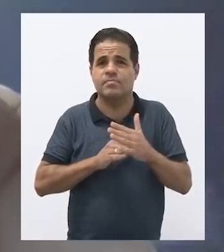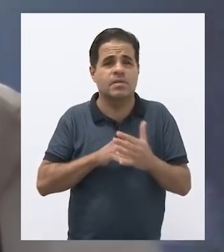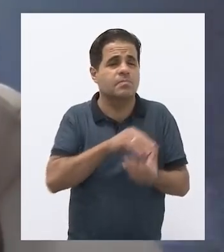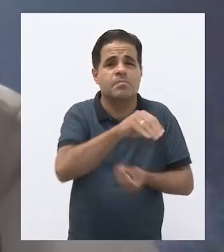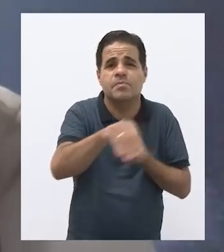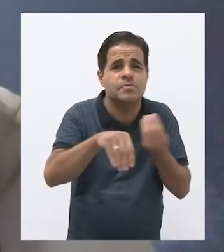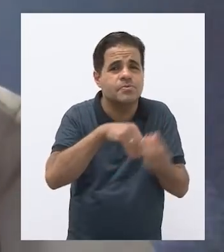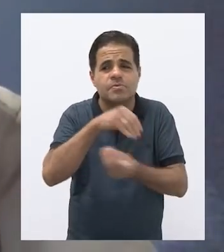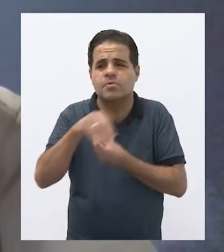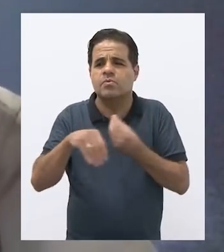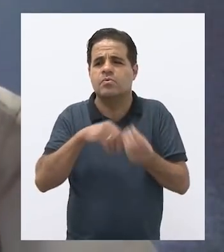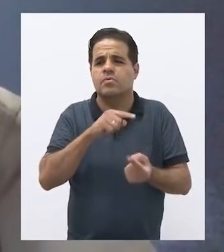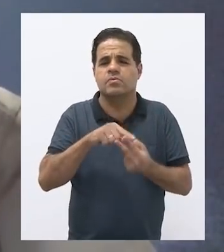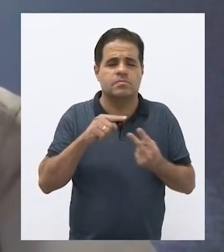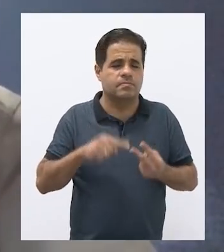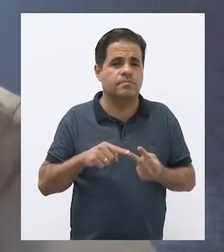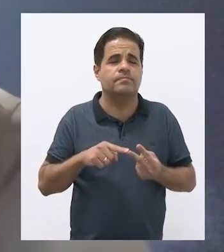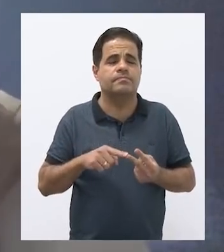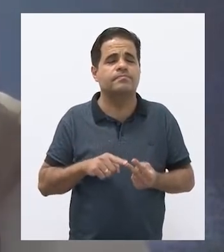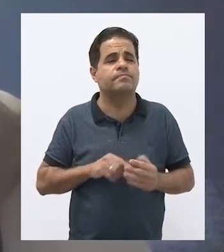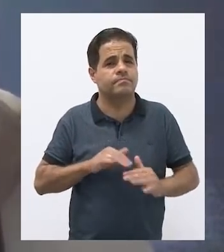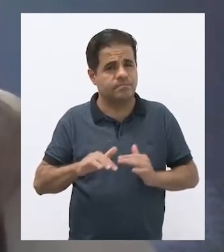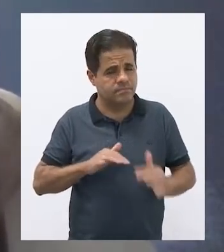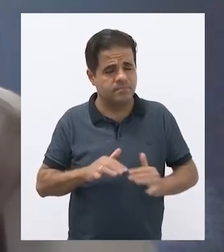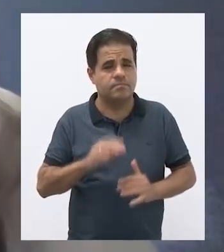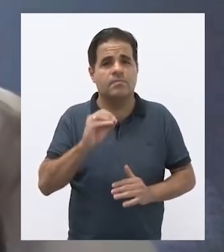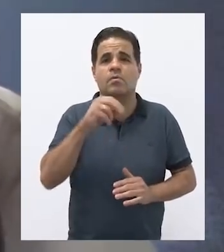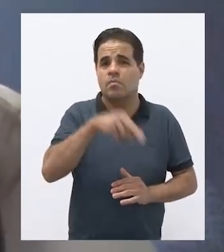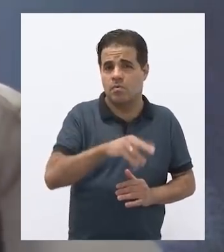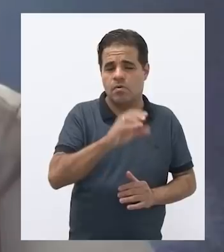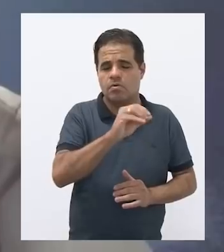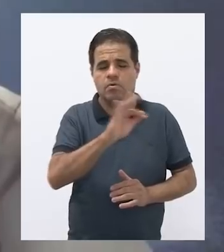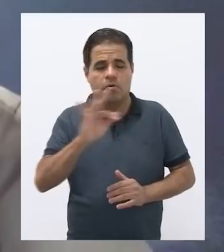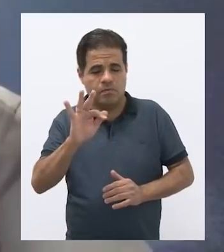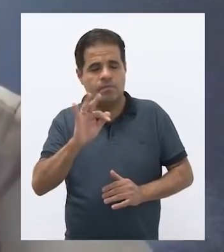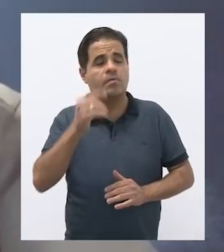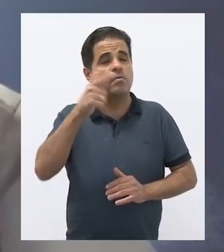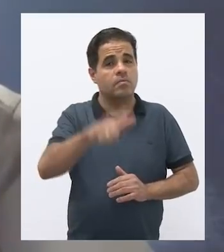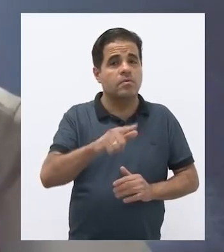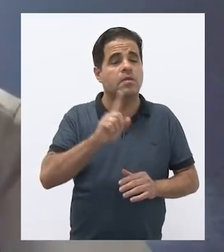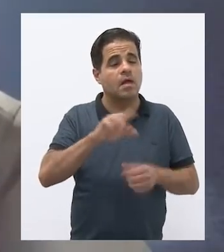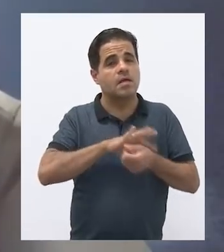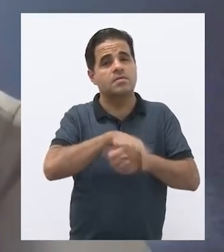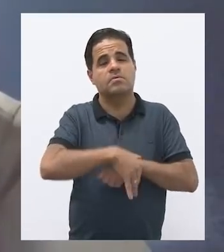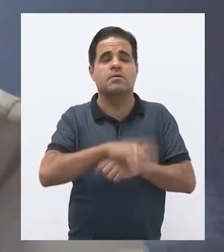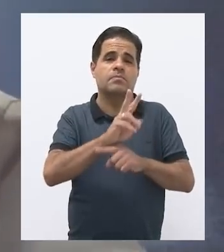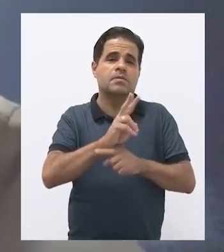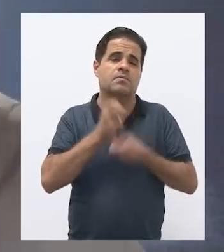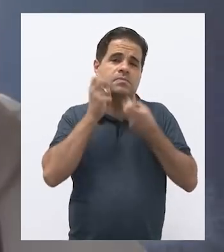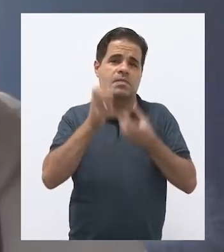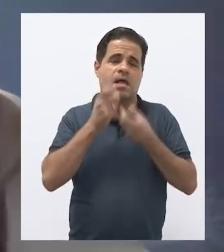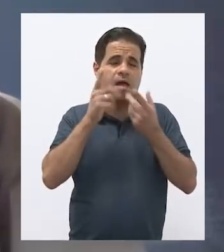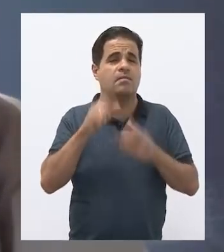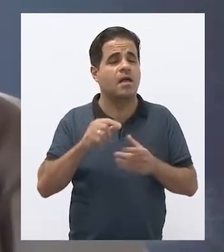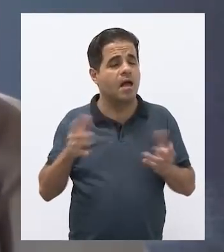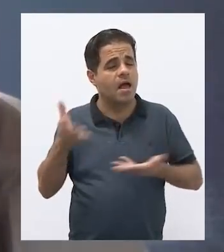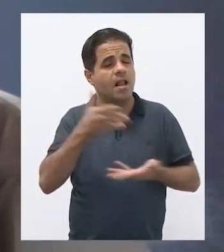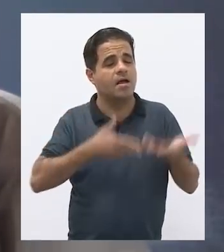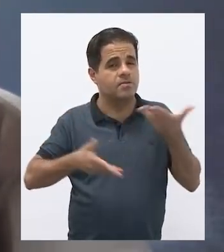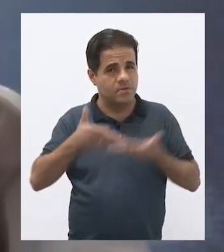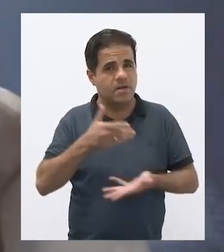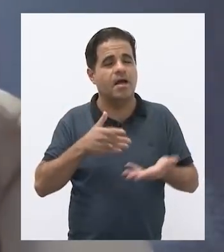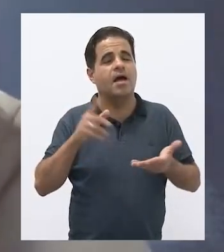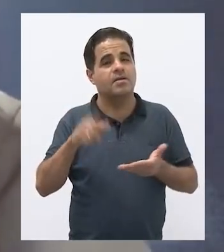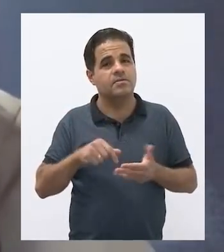misturou esses dois momentos, o on e o off. E o outro é a segurança e proteção de dados, que também está muito relacionado